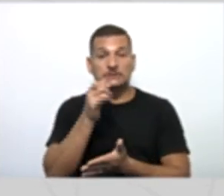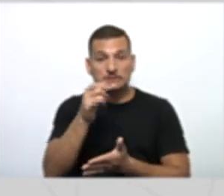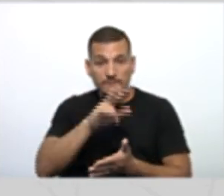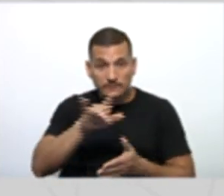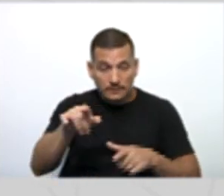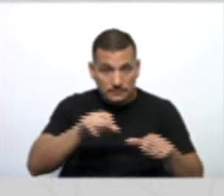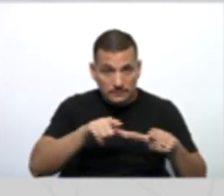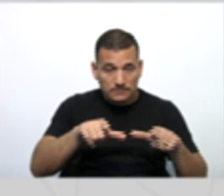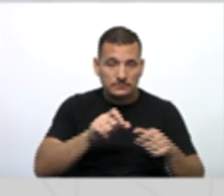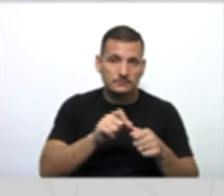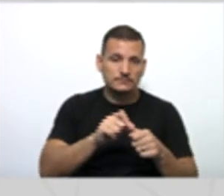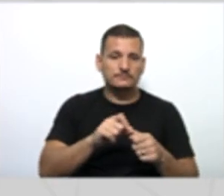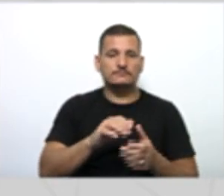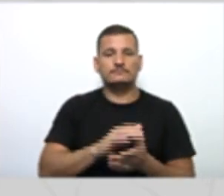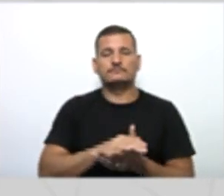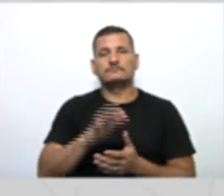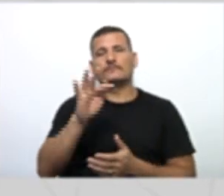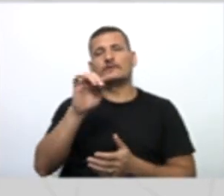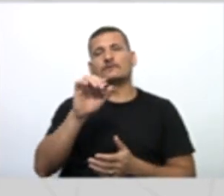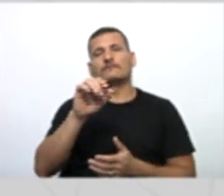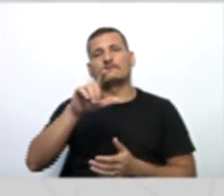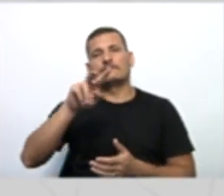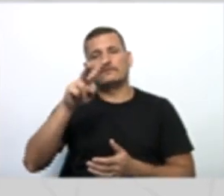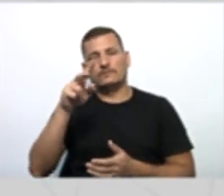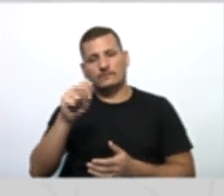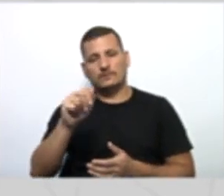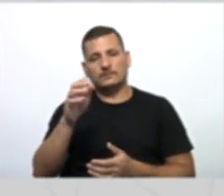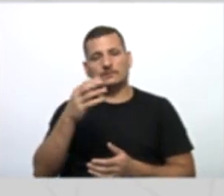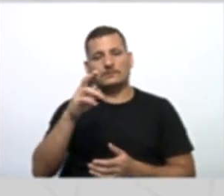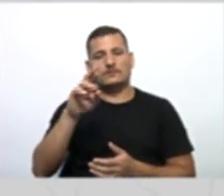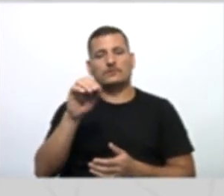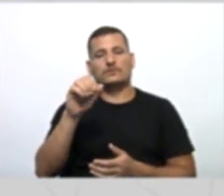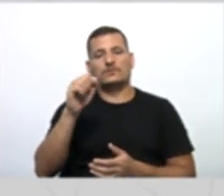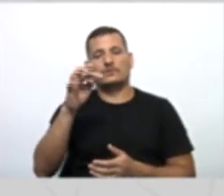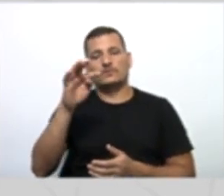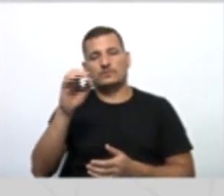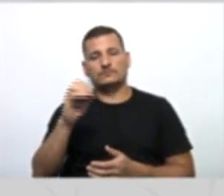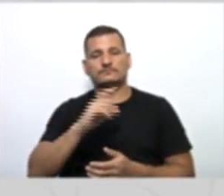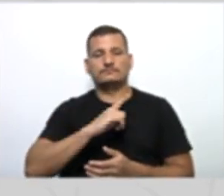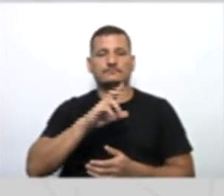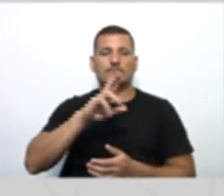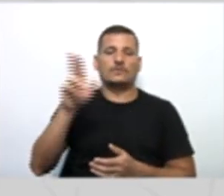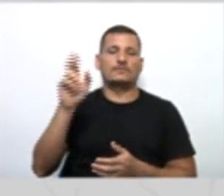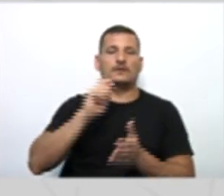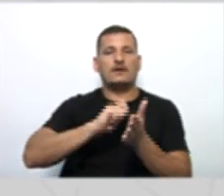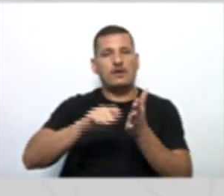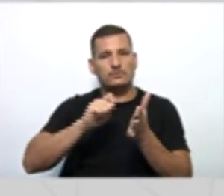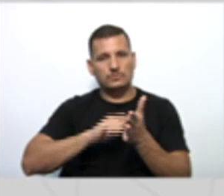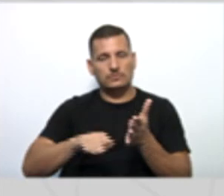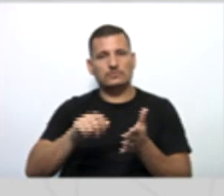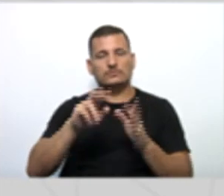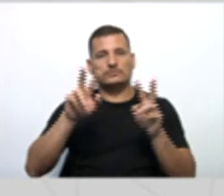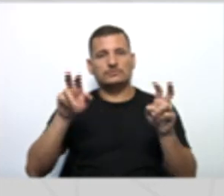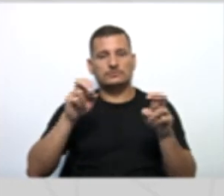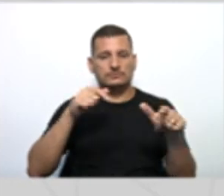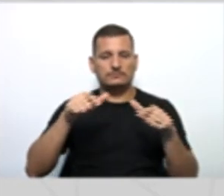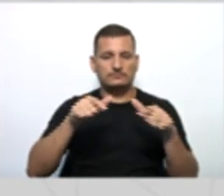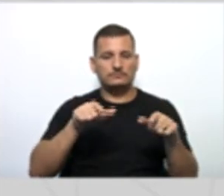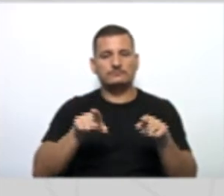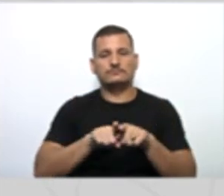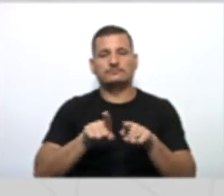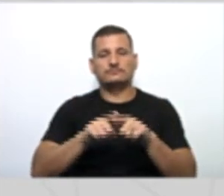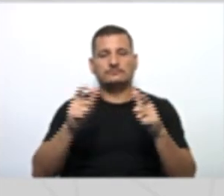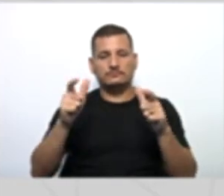trabalho. Folha de rosto, essa é a estrutura básica, então tem nome dos autores, título do trabalho, também o